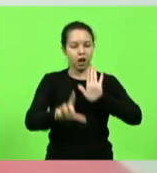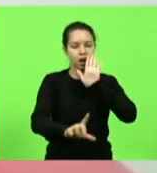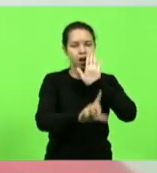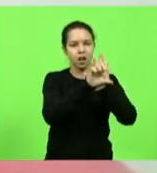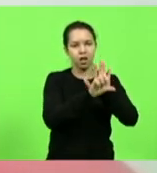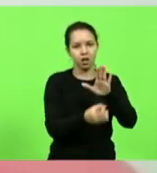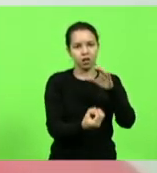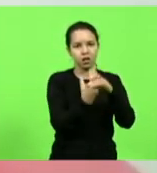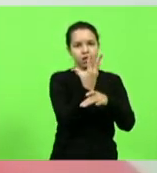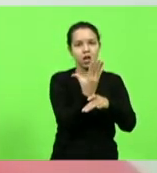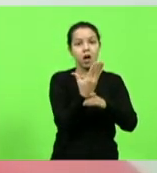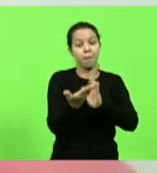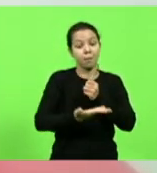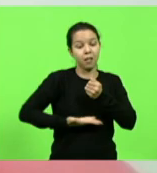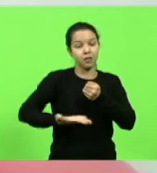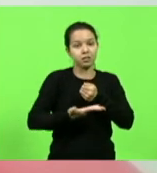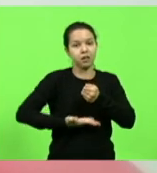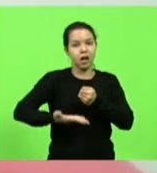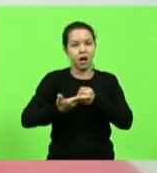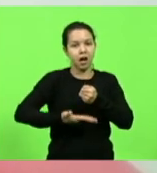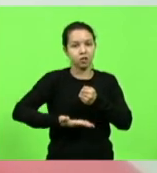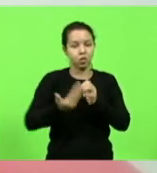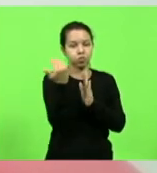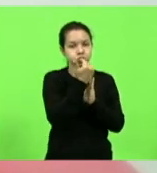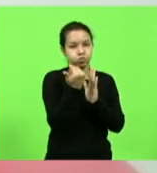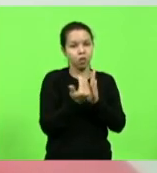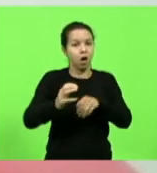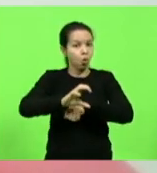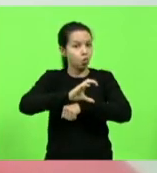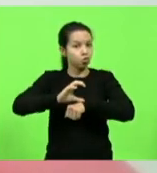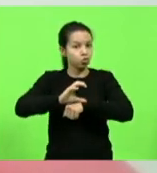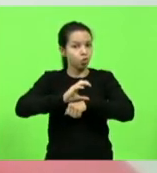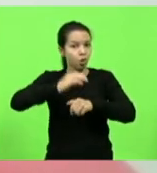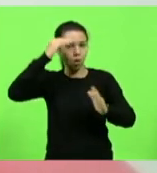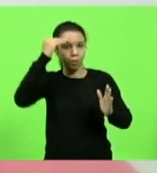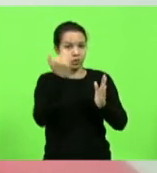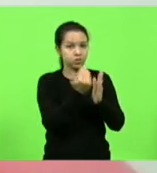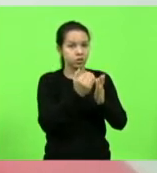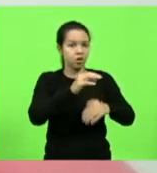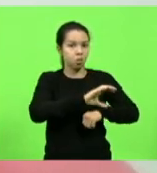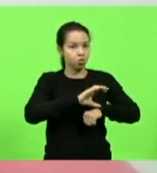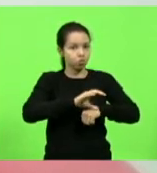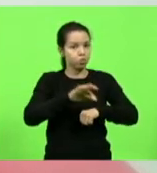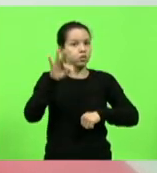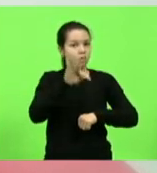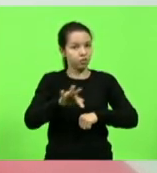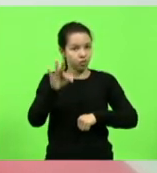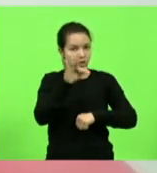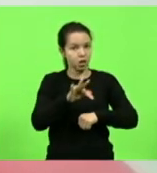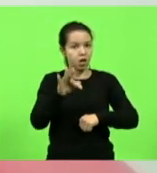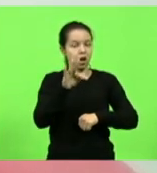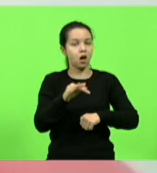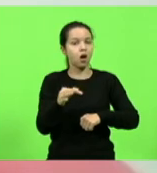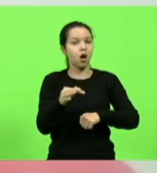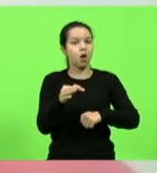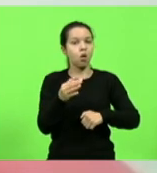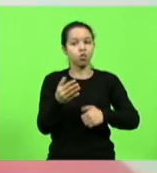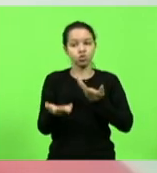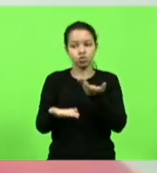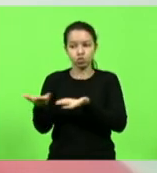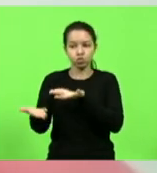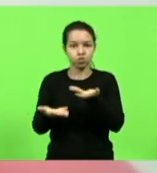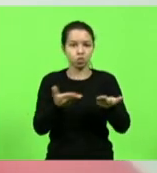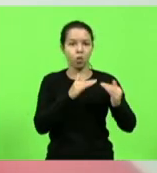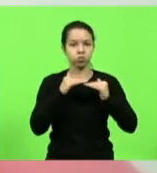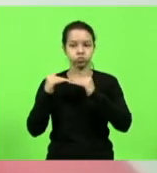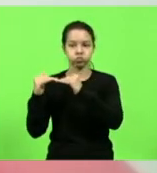princípios constitucionais. Seguindo a nossa Constituição Federal, que trata a todos com igualdade,